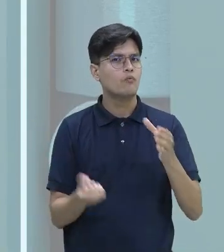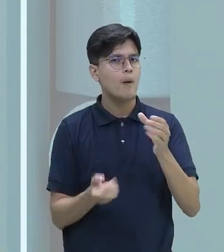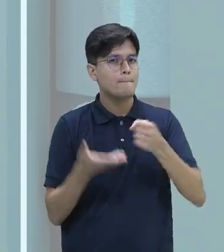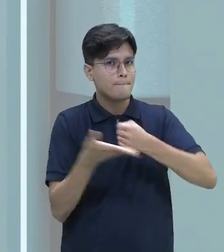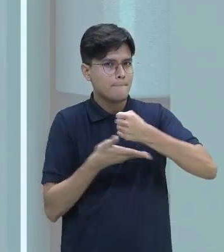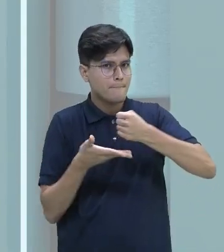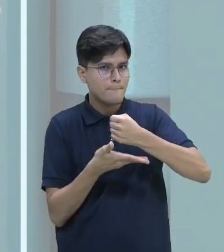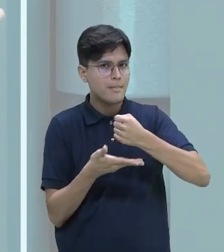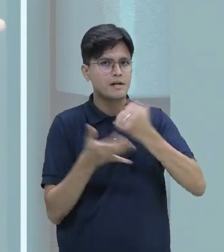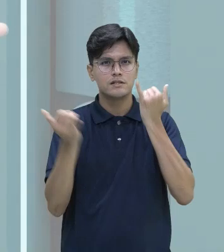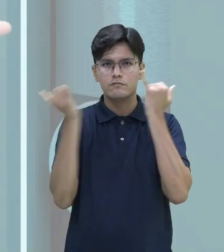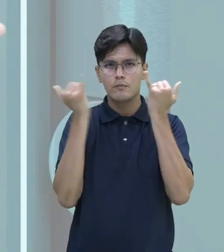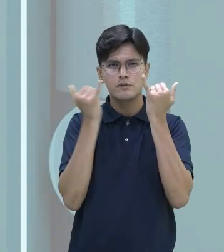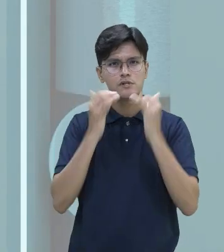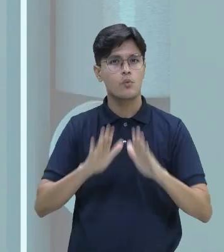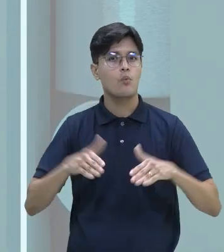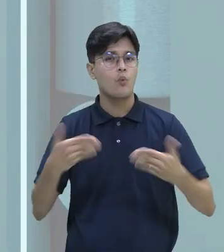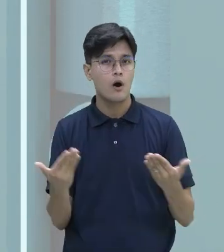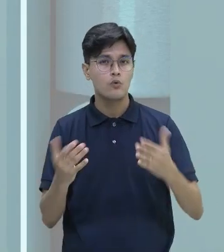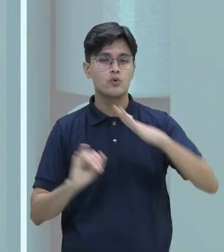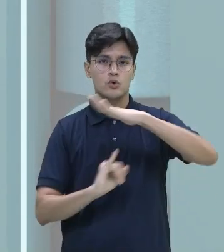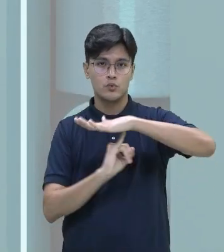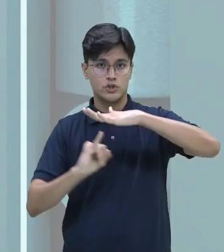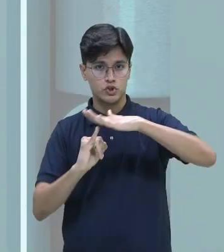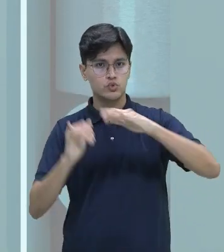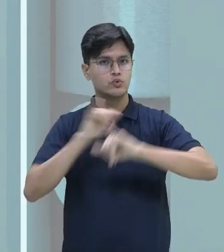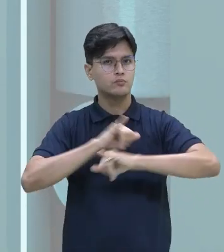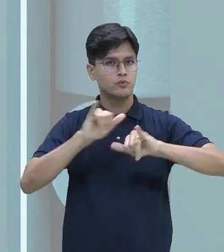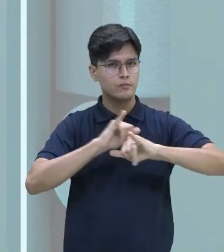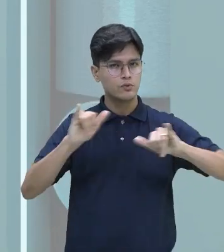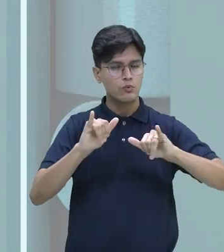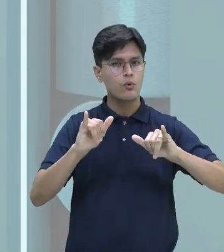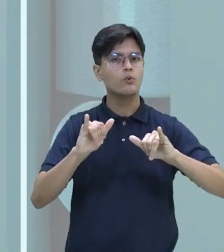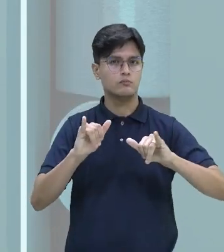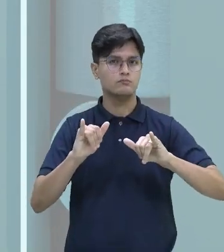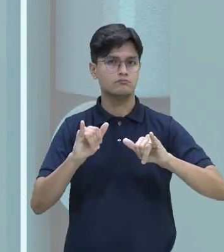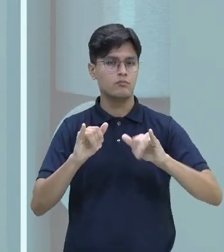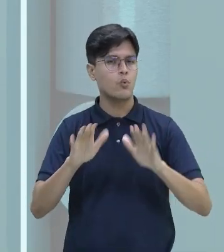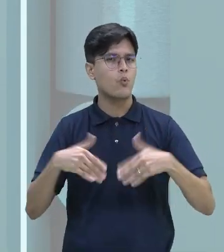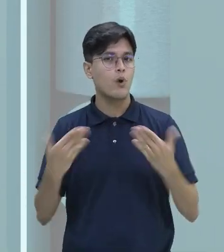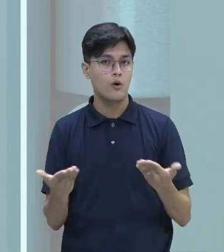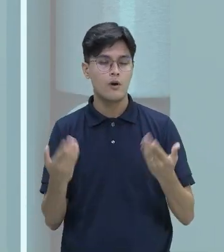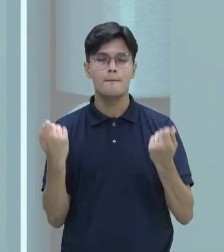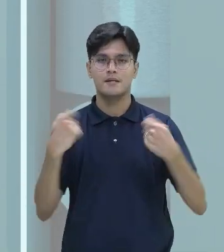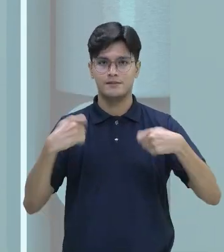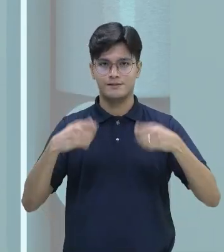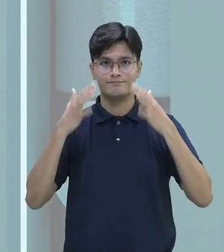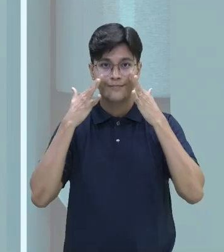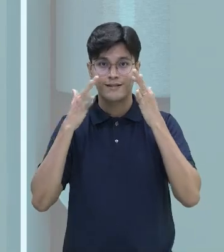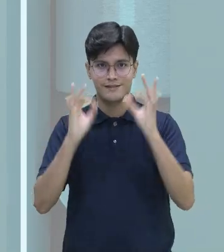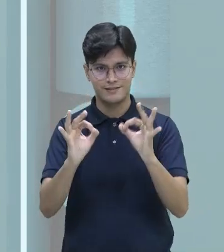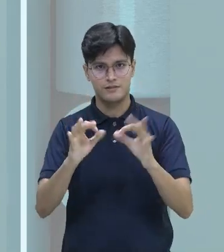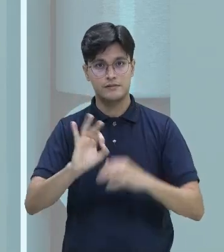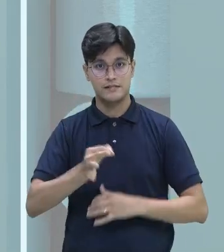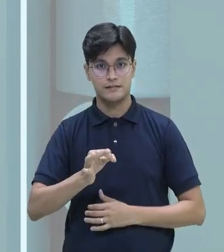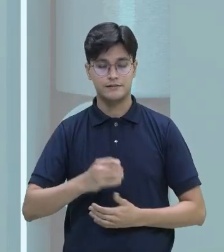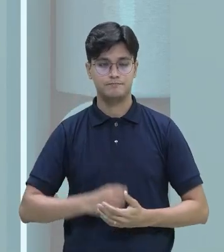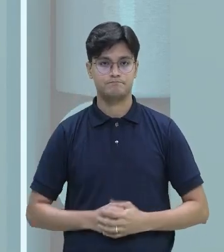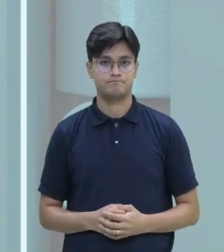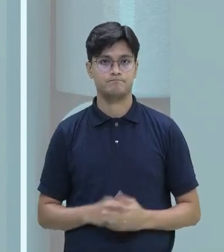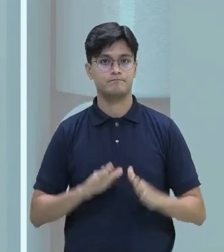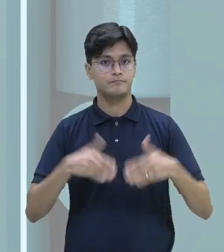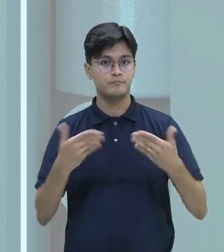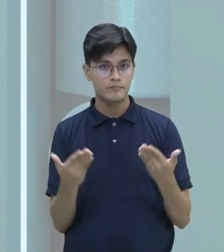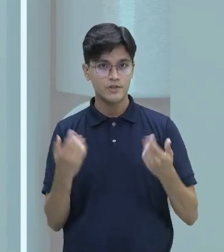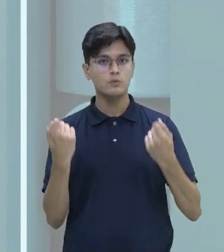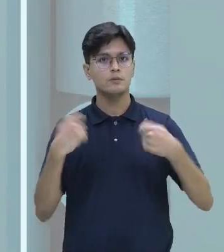instituto que publicou essa pesquisa? Temos que ficar atentos a isso, certo? Então, buscar esse processo